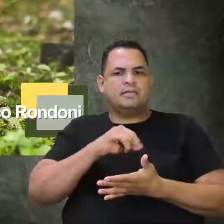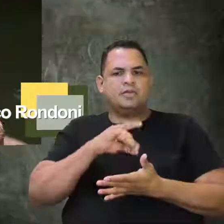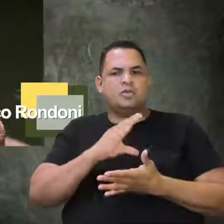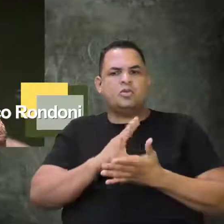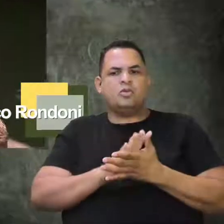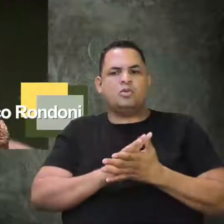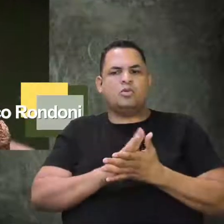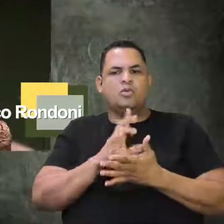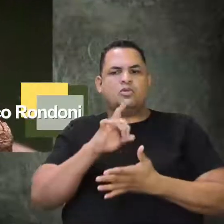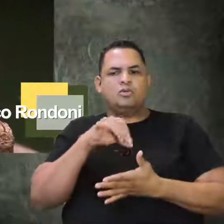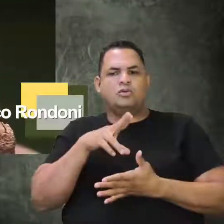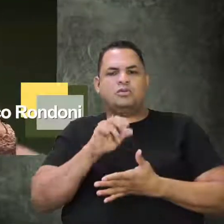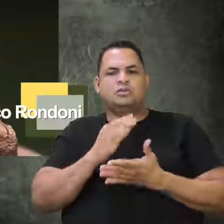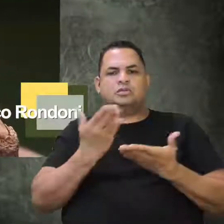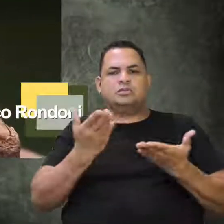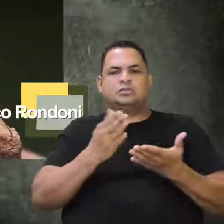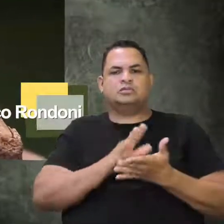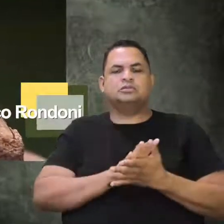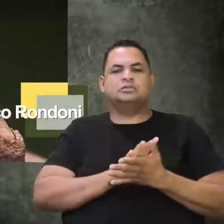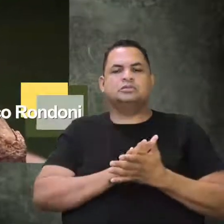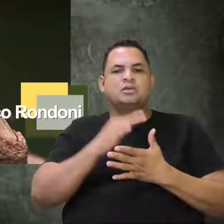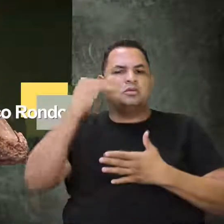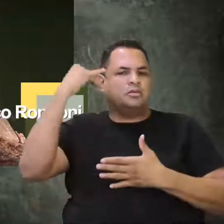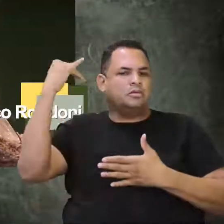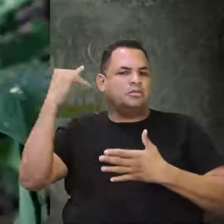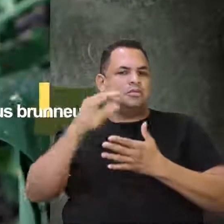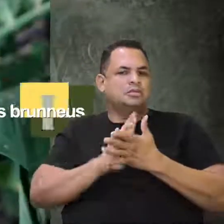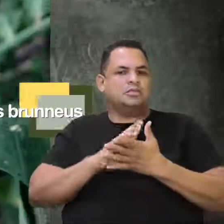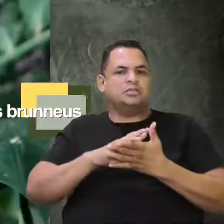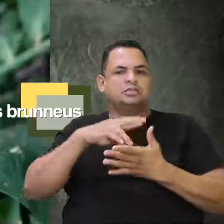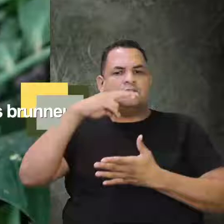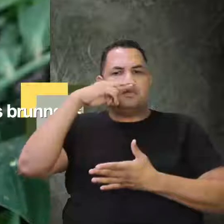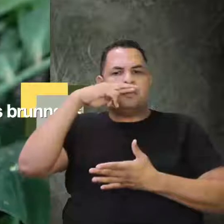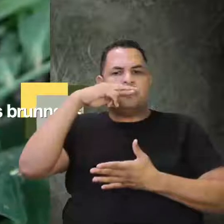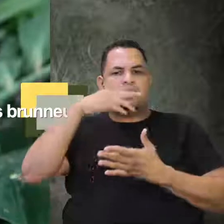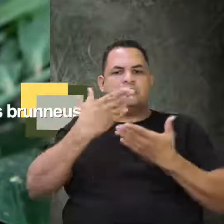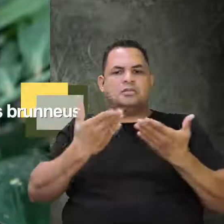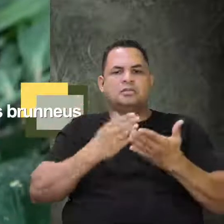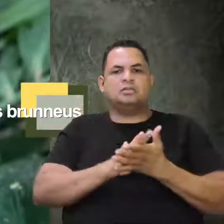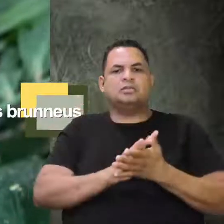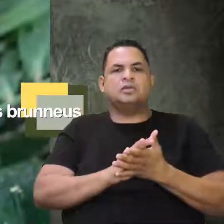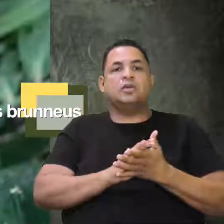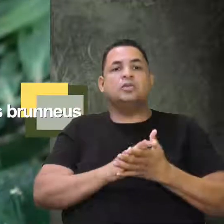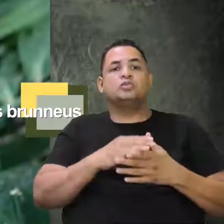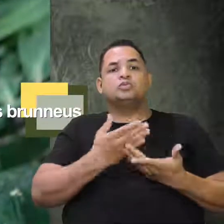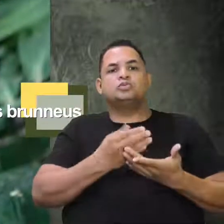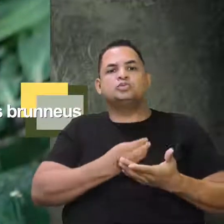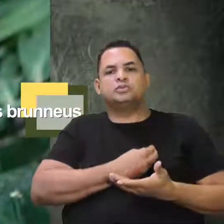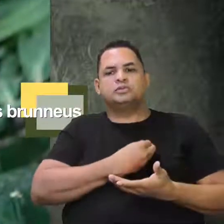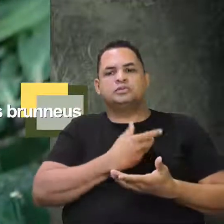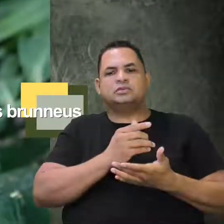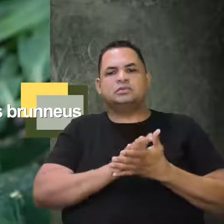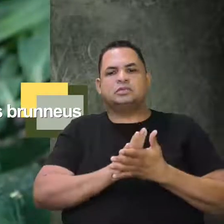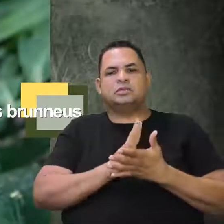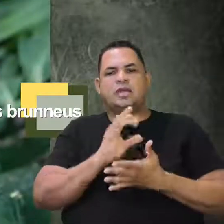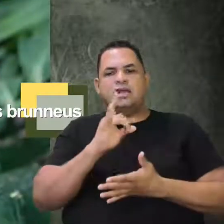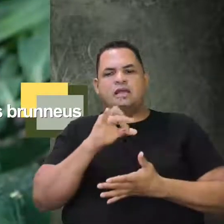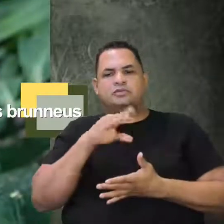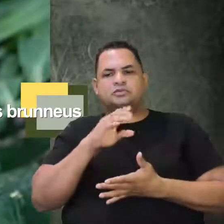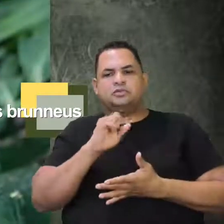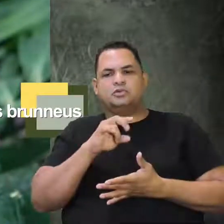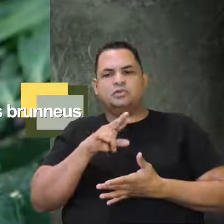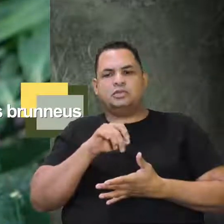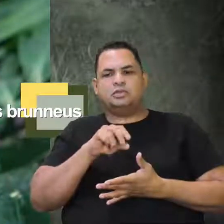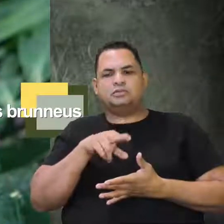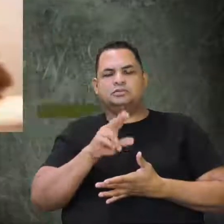Rondon, né? E ele, por ser também endêmico de Rondônia. E a outra espécie, gente, é o Plectronecebus bruneus. Esse nome grande,